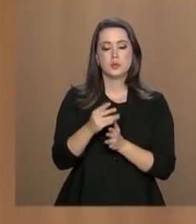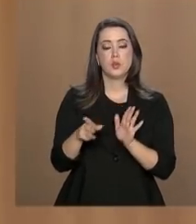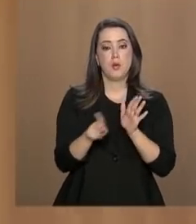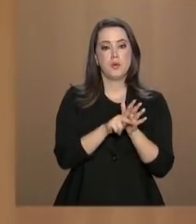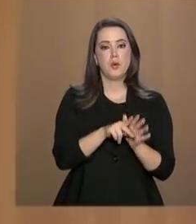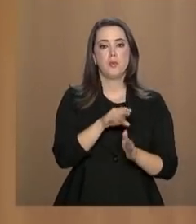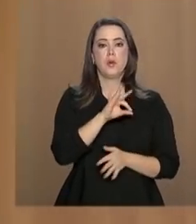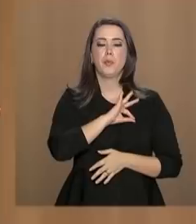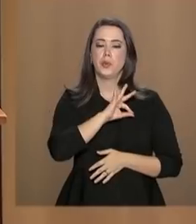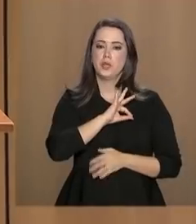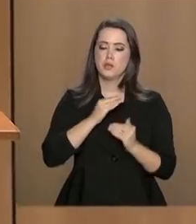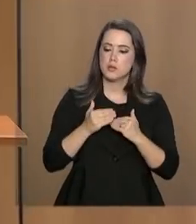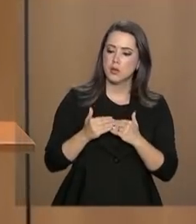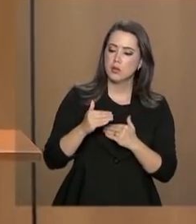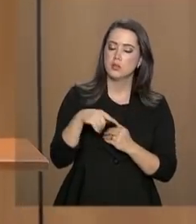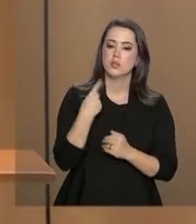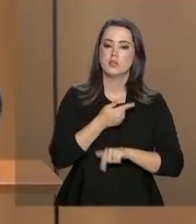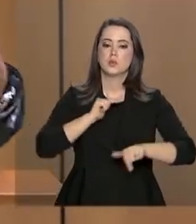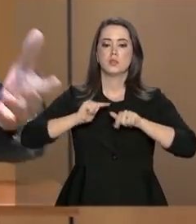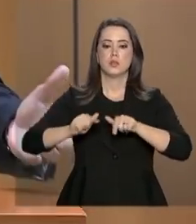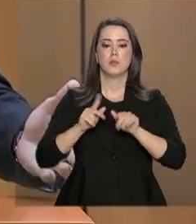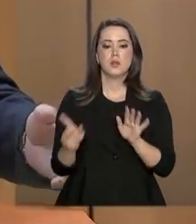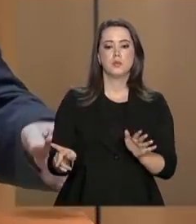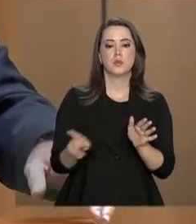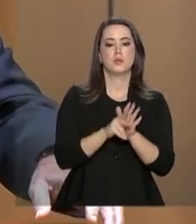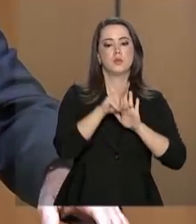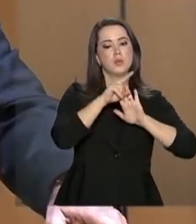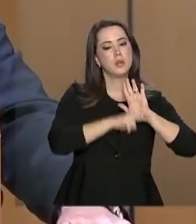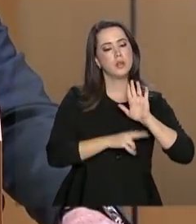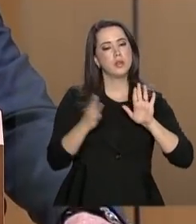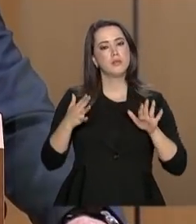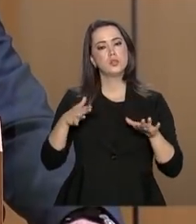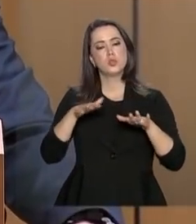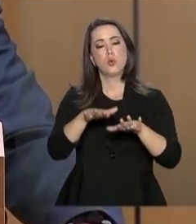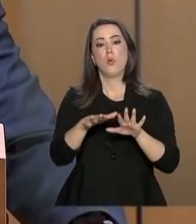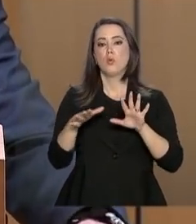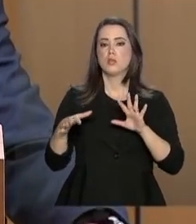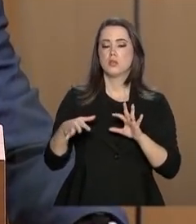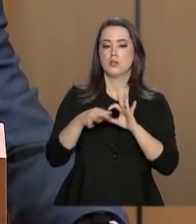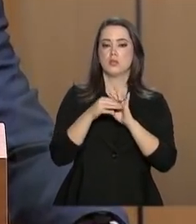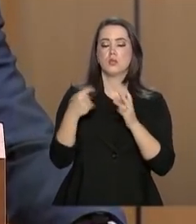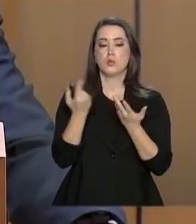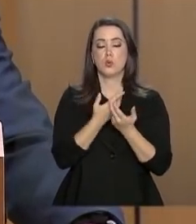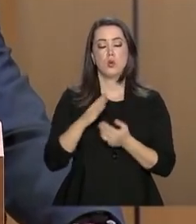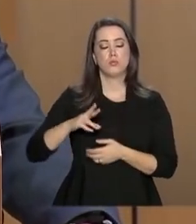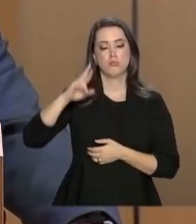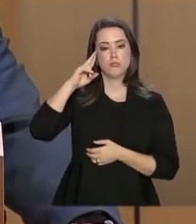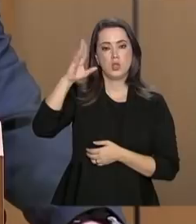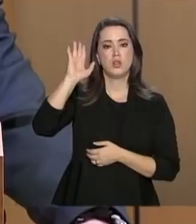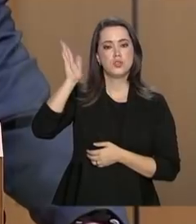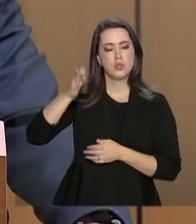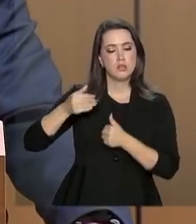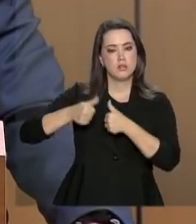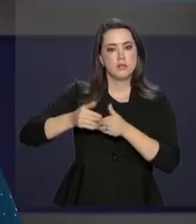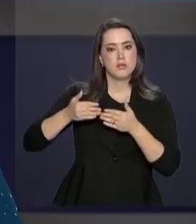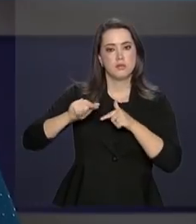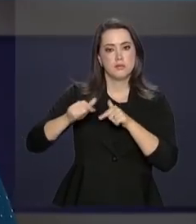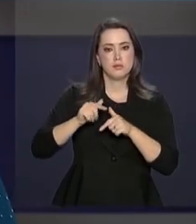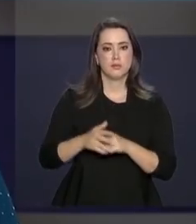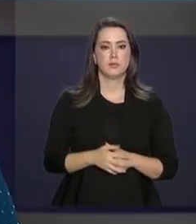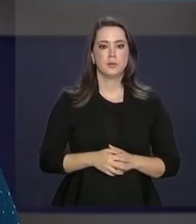Lógico que nós temos o nosso modulos operand nós temos as nossas regras de engajamento o nosso Comandante já instalado da força